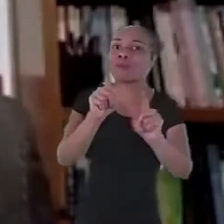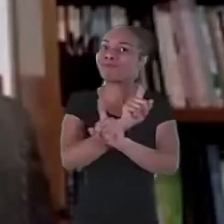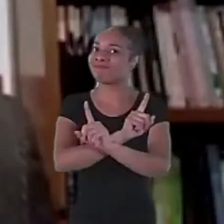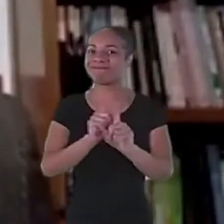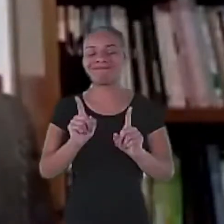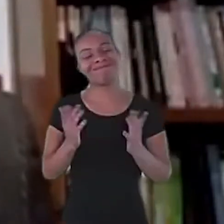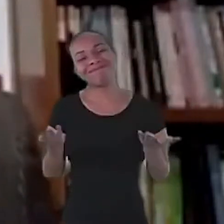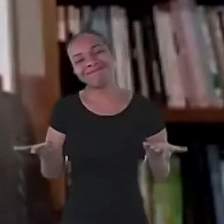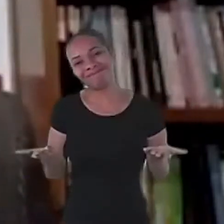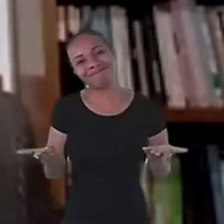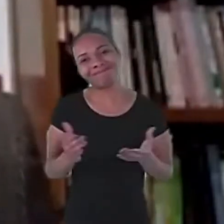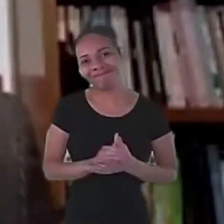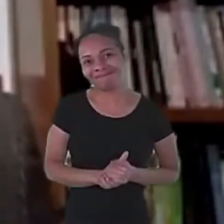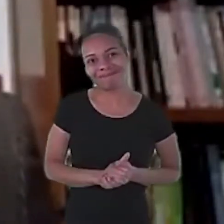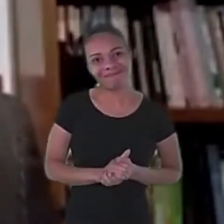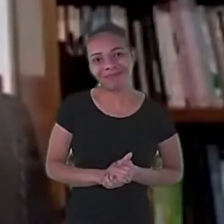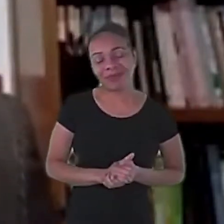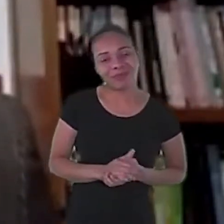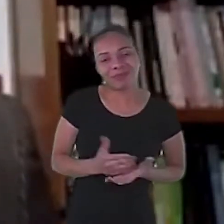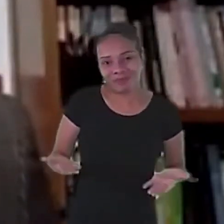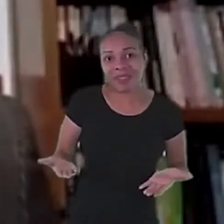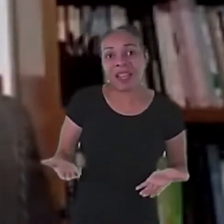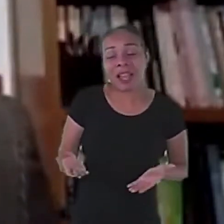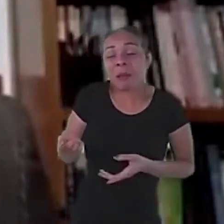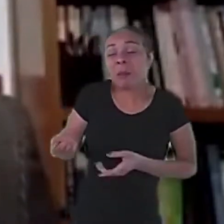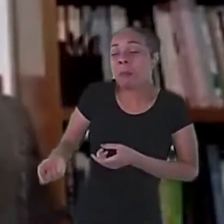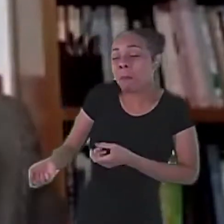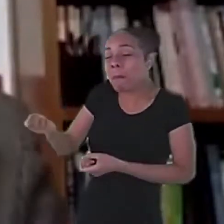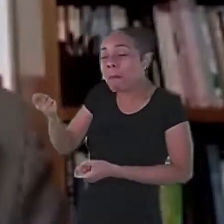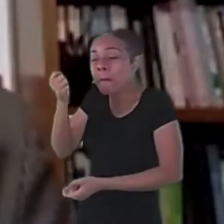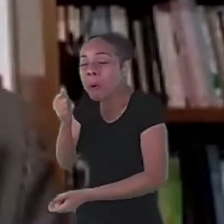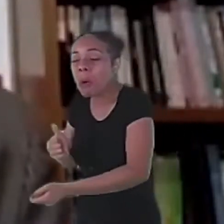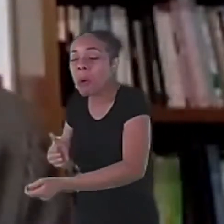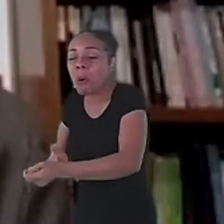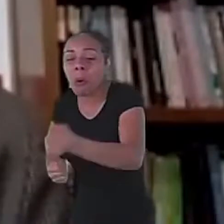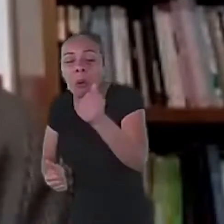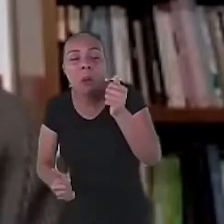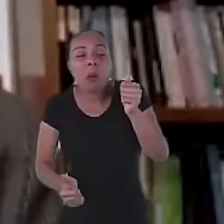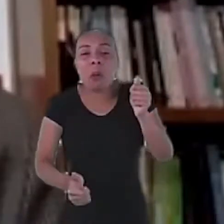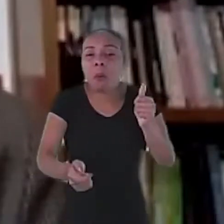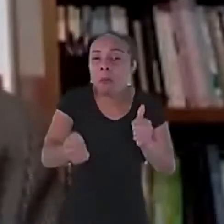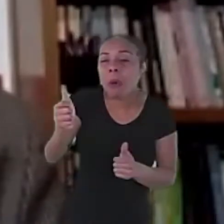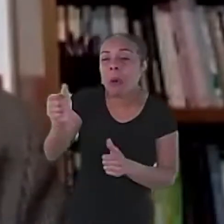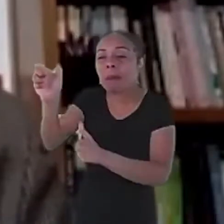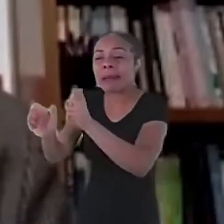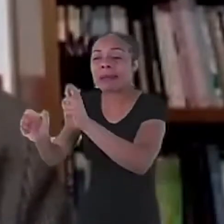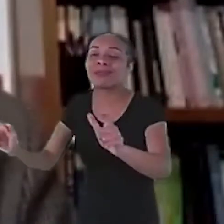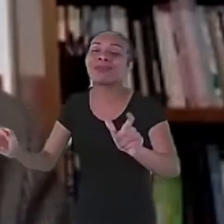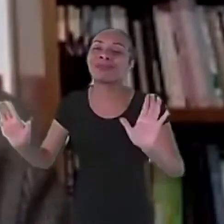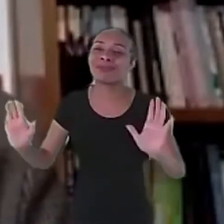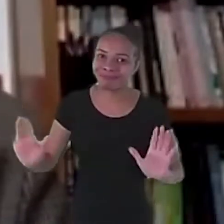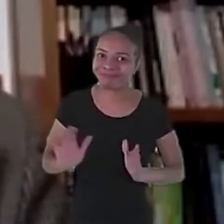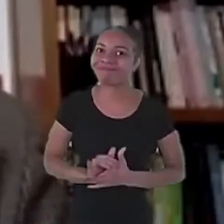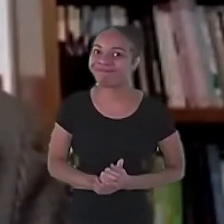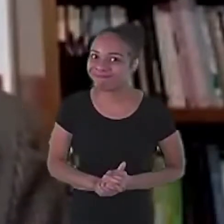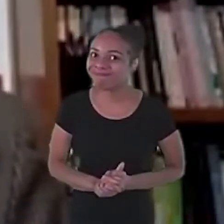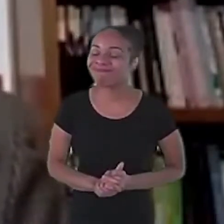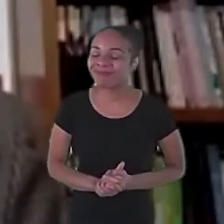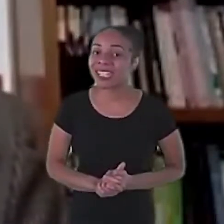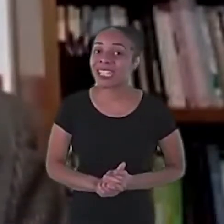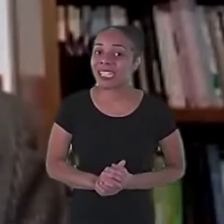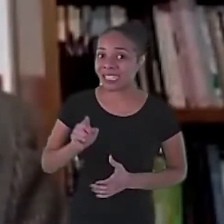opinião. É um tratamento para poucos. E essa é a face